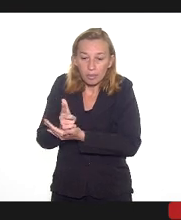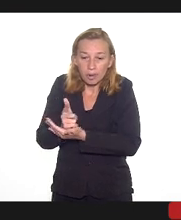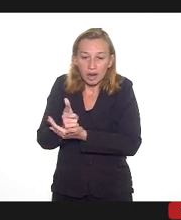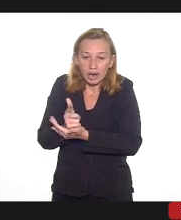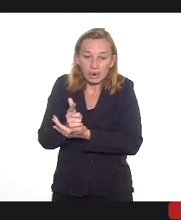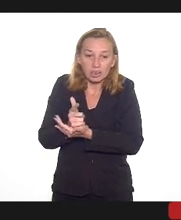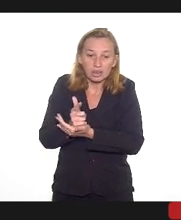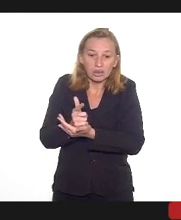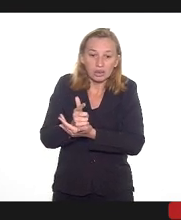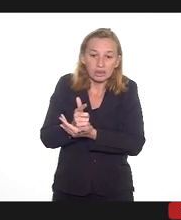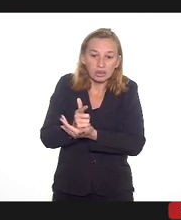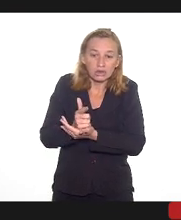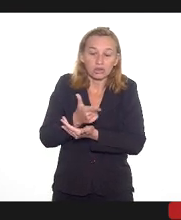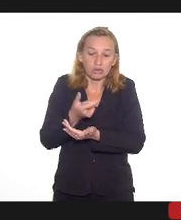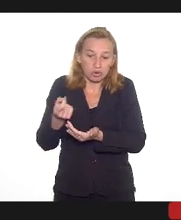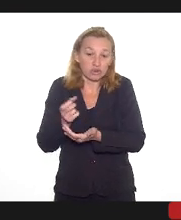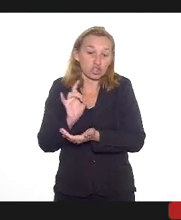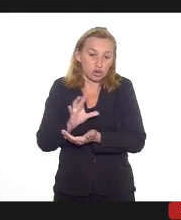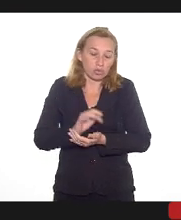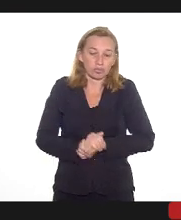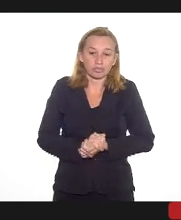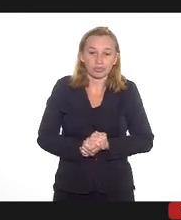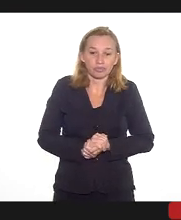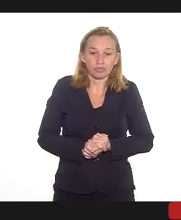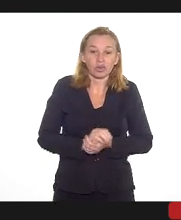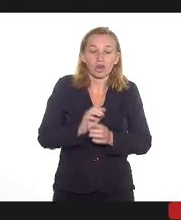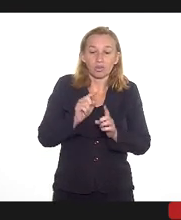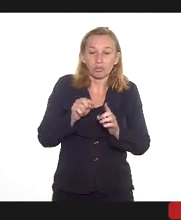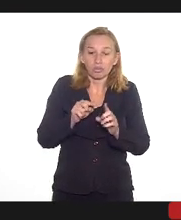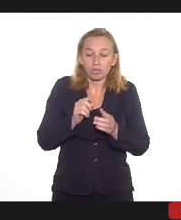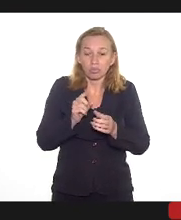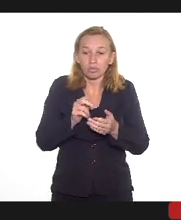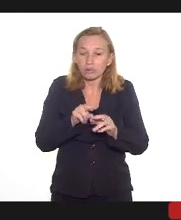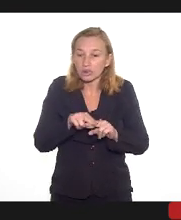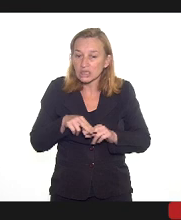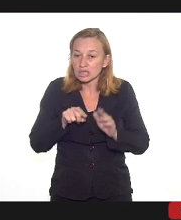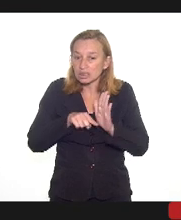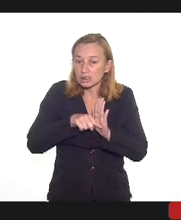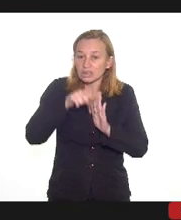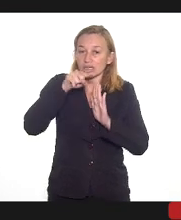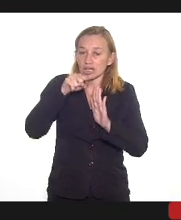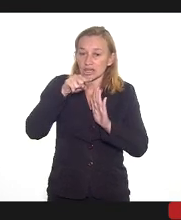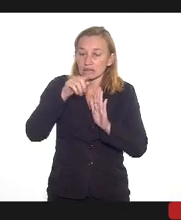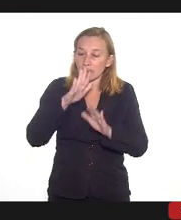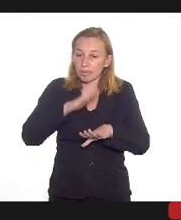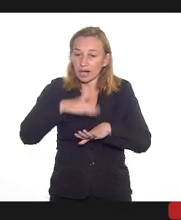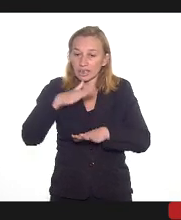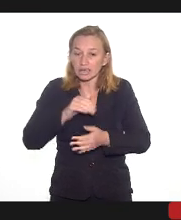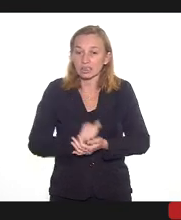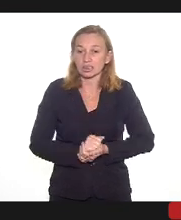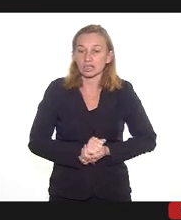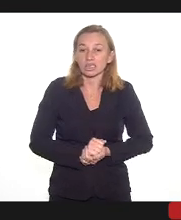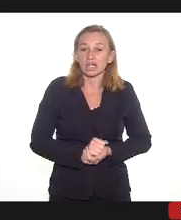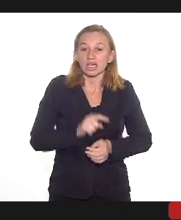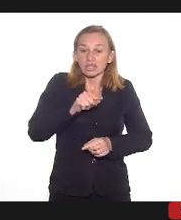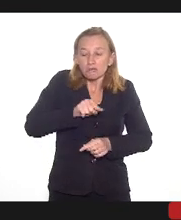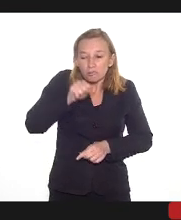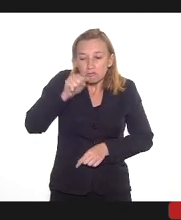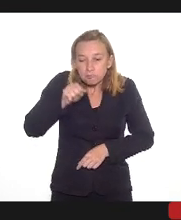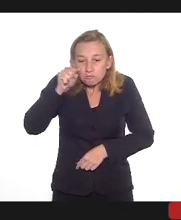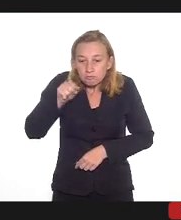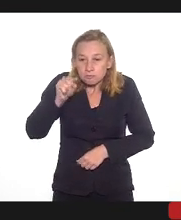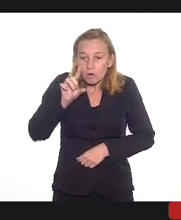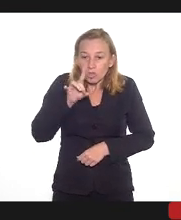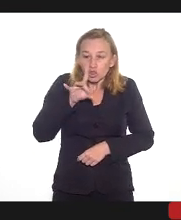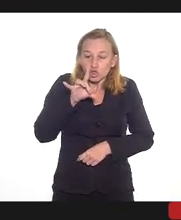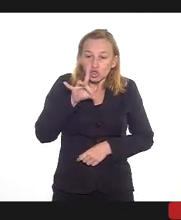Estado só empenhou, mas só pagou em 2020. Claro que aí deu esse acréscimozinho aí nesse panorama. Esse gráficozinho aqui, eu peguei só